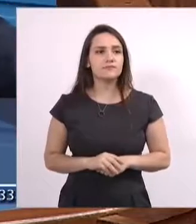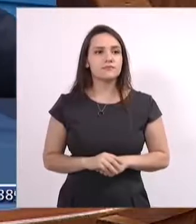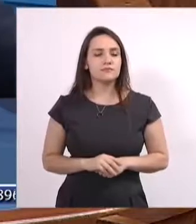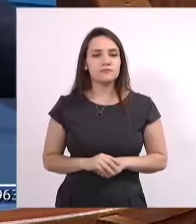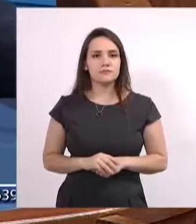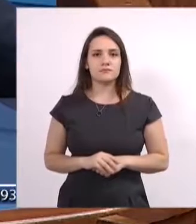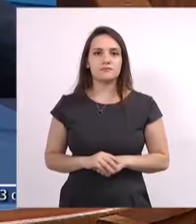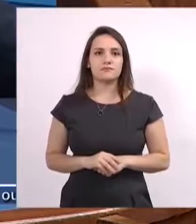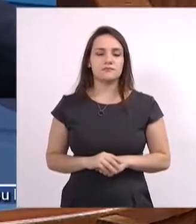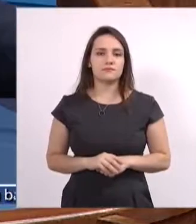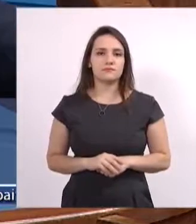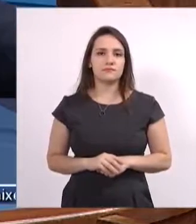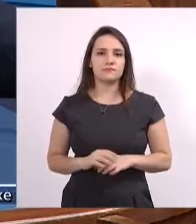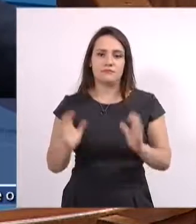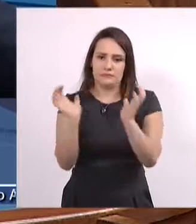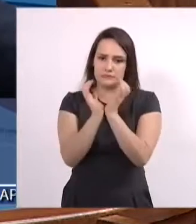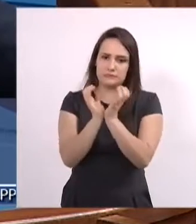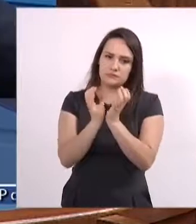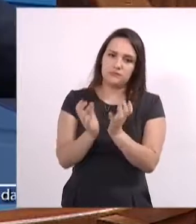hortaliças.